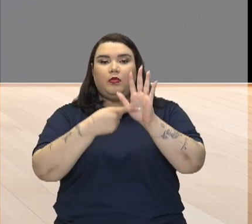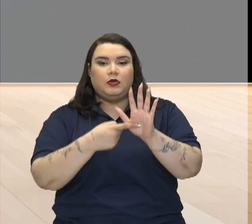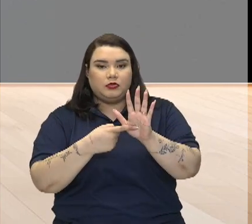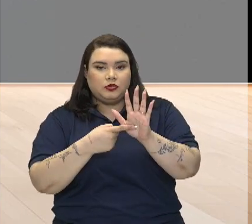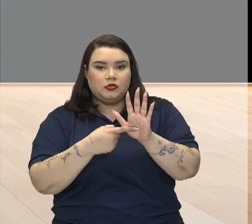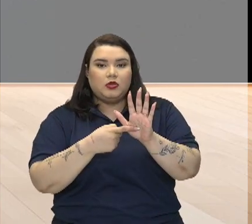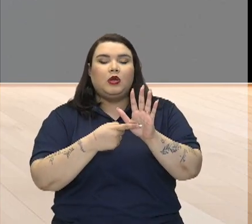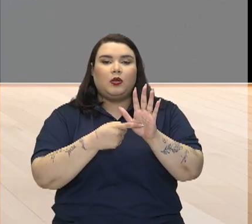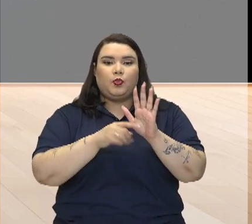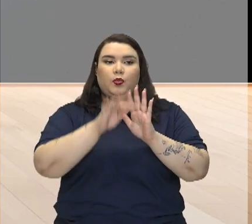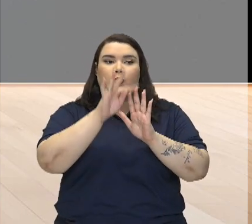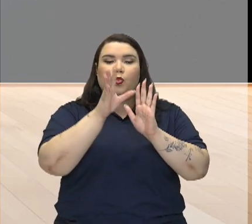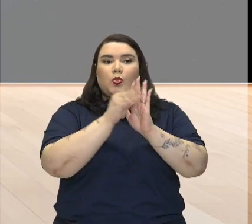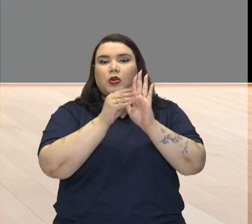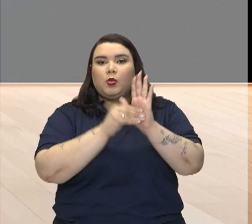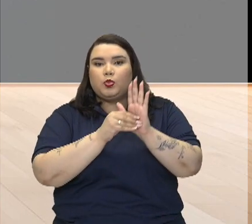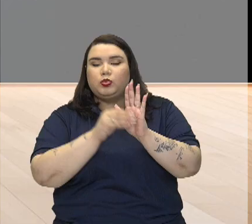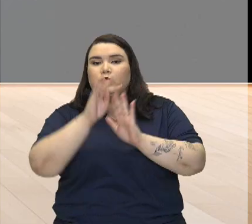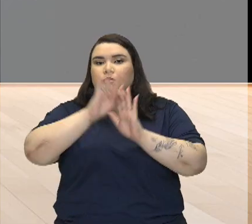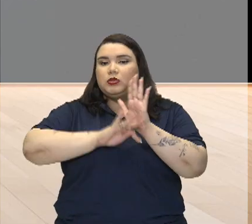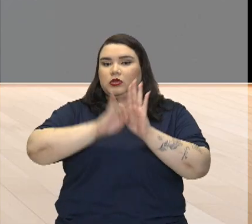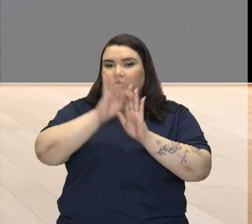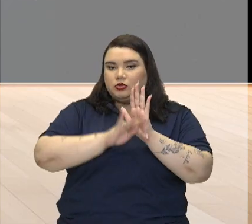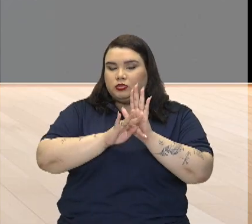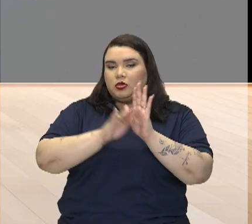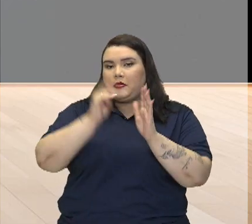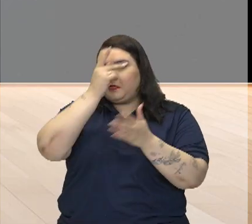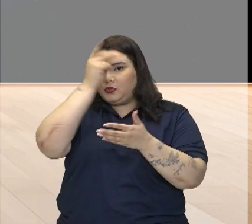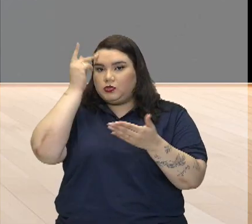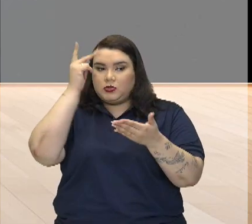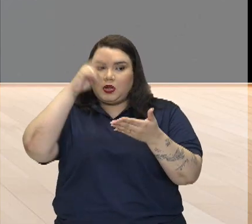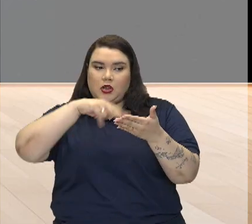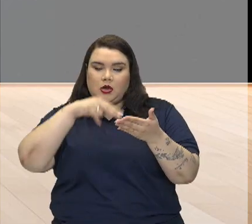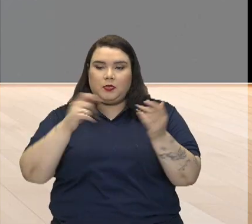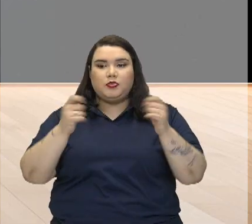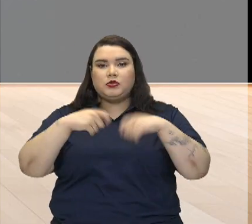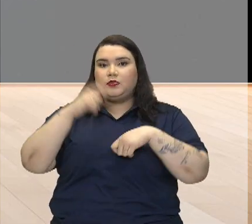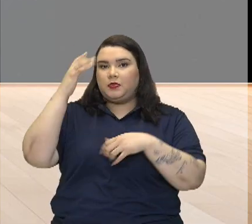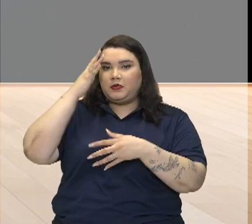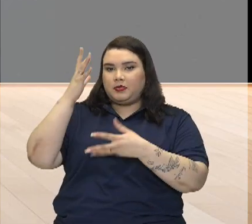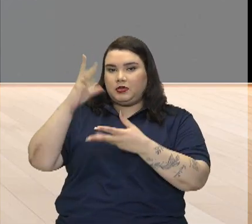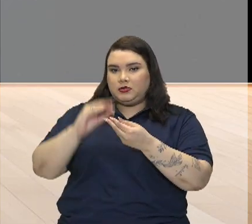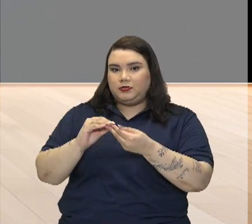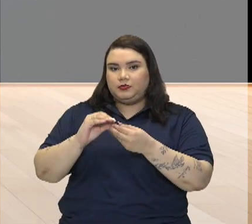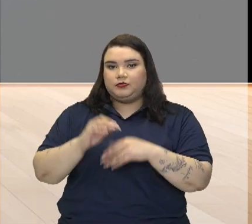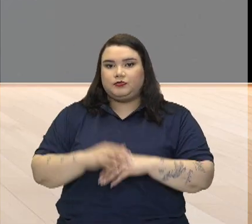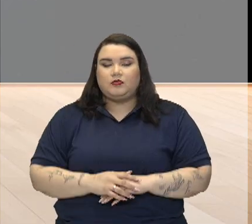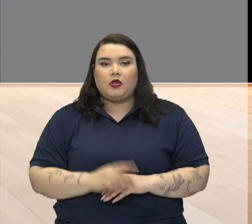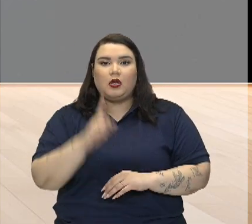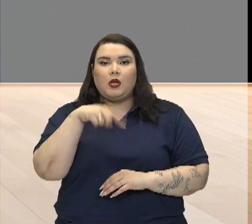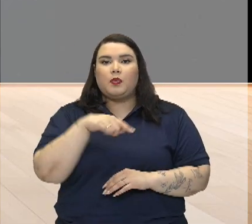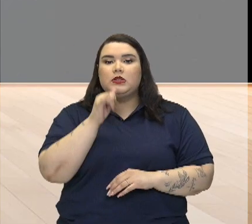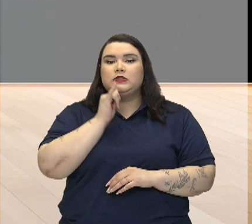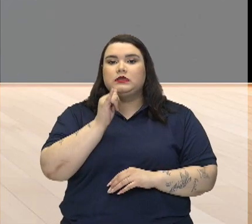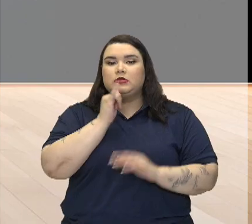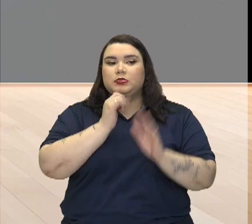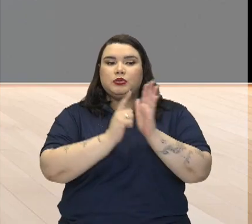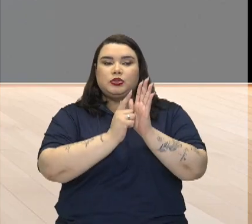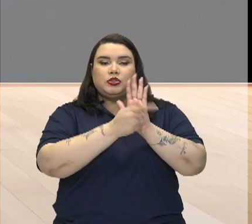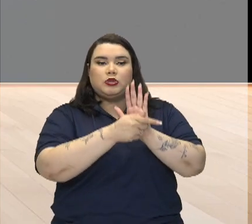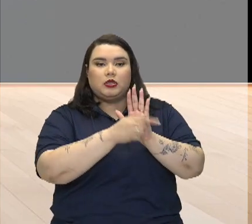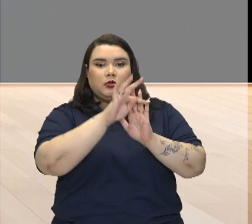que pretendemos aos seus receptores. São exemplos de gêneros